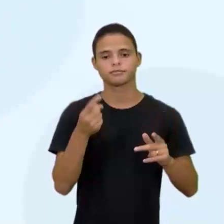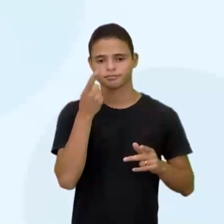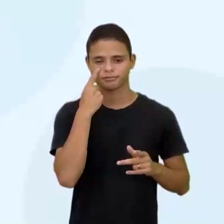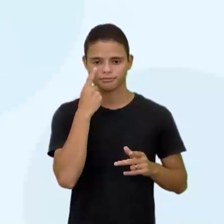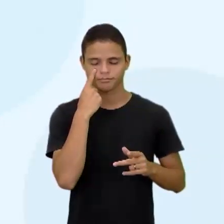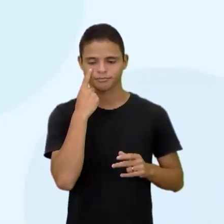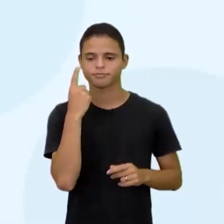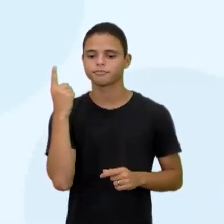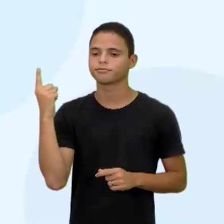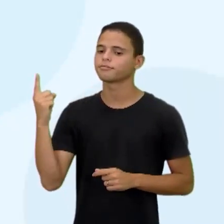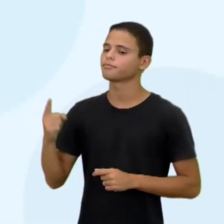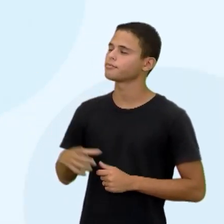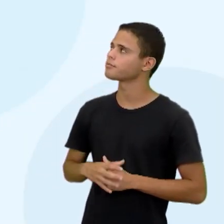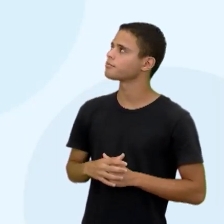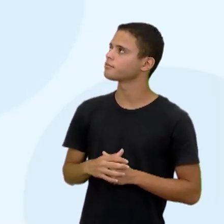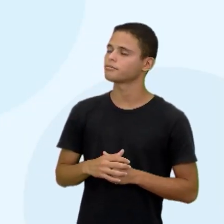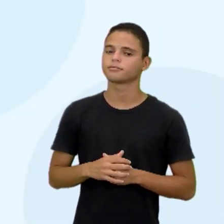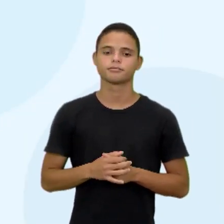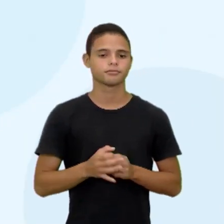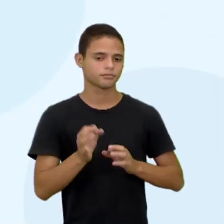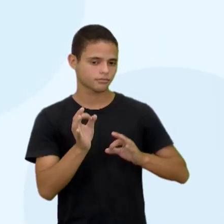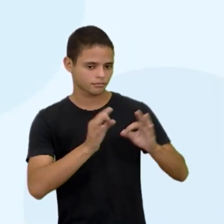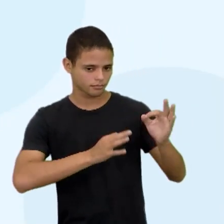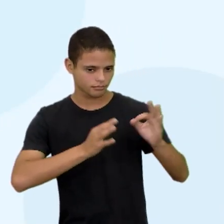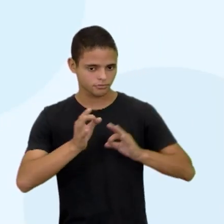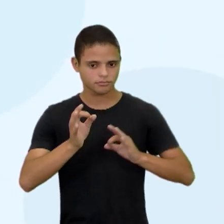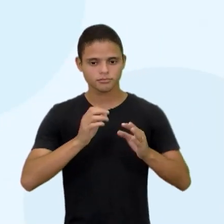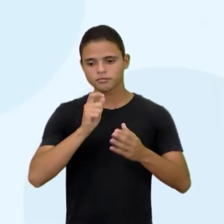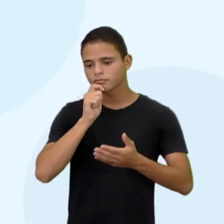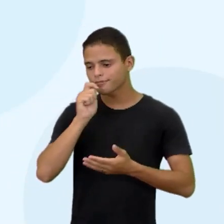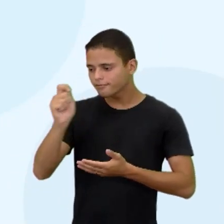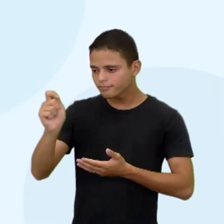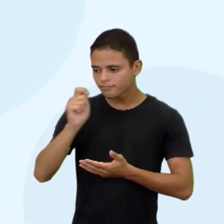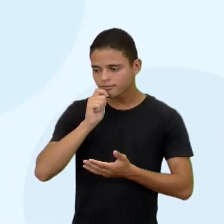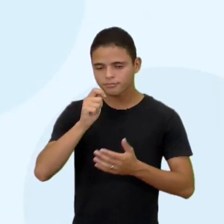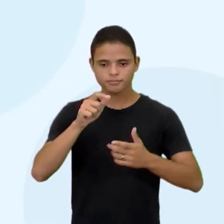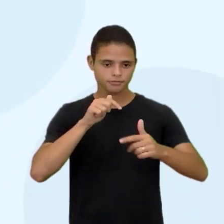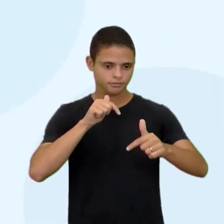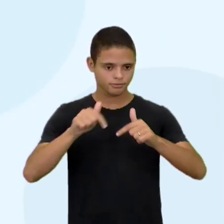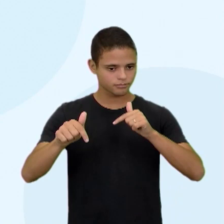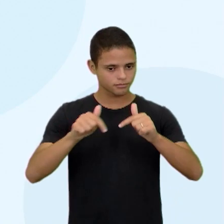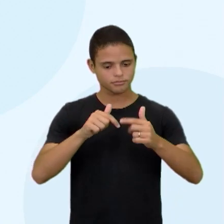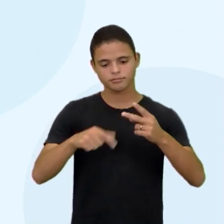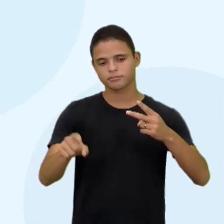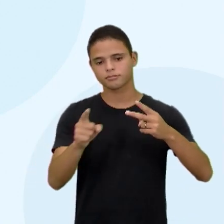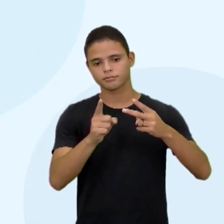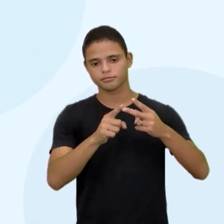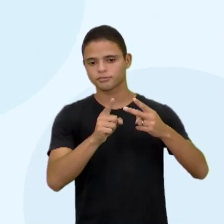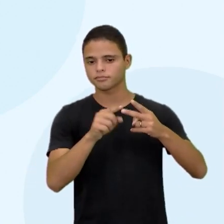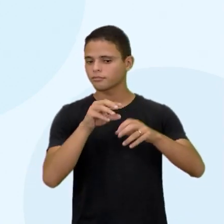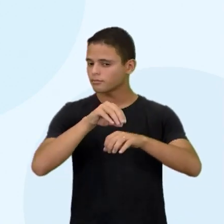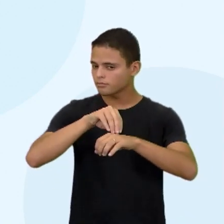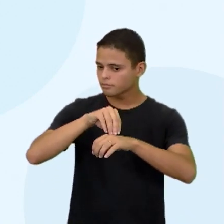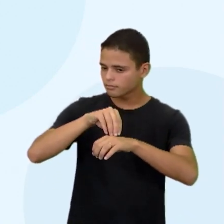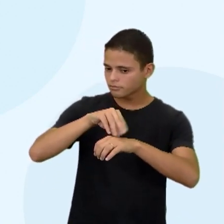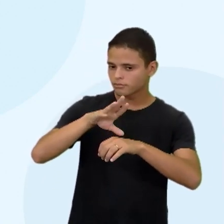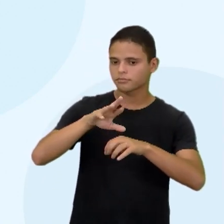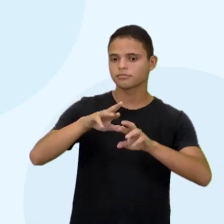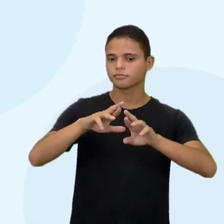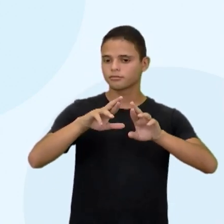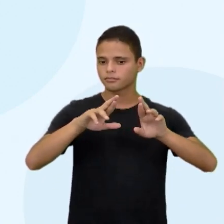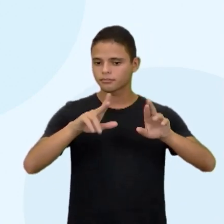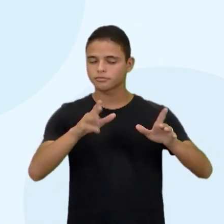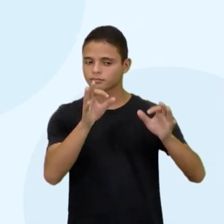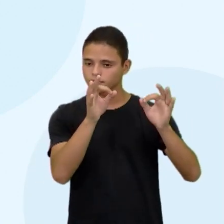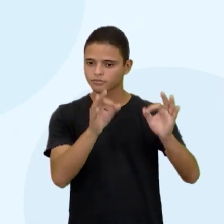hoje? Vamos ver. Planejamento de uma entrevista de emprego, orientações sobre a variedade adequada para uma entrevista de